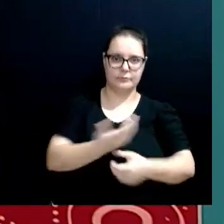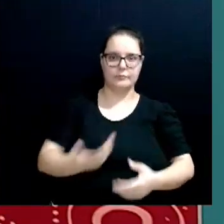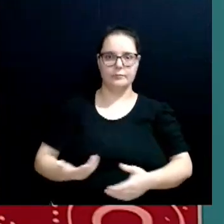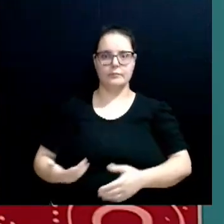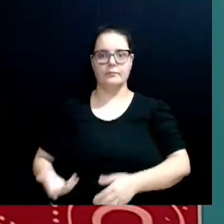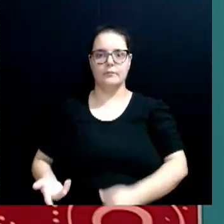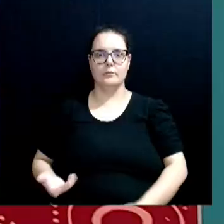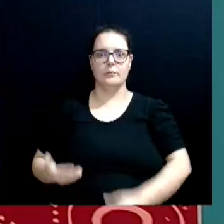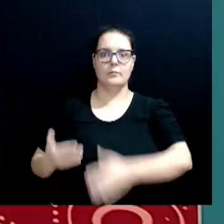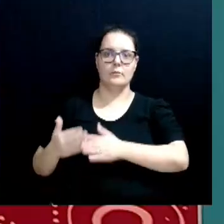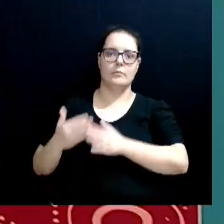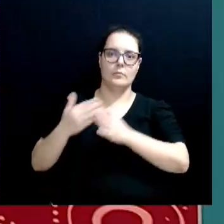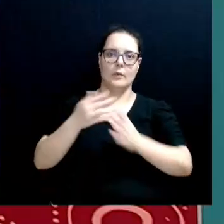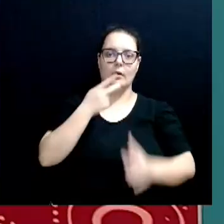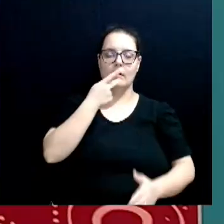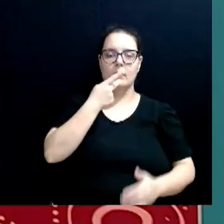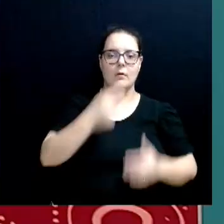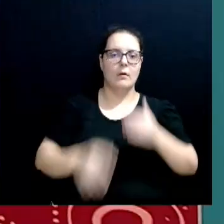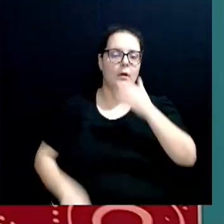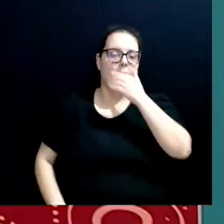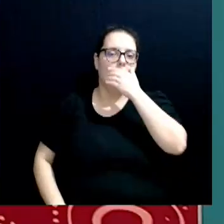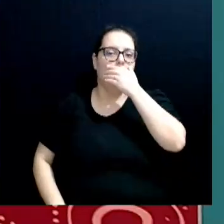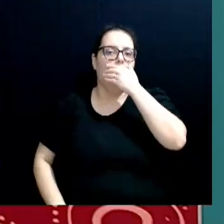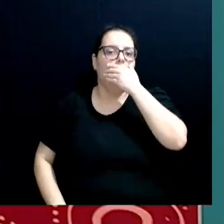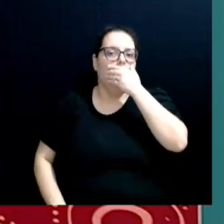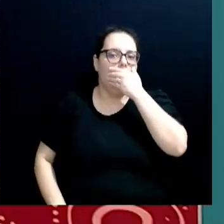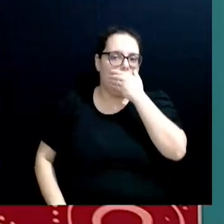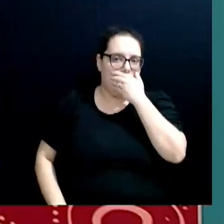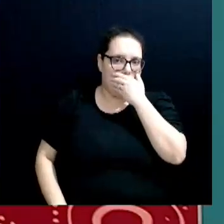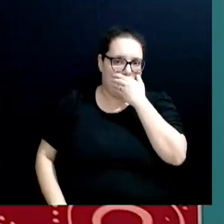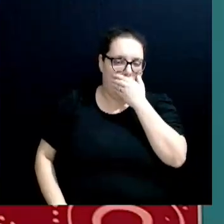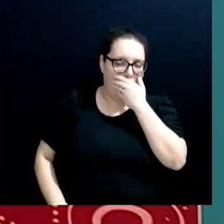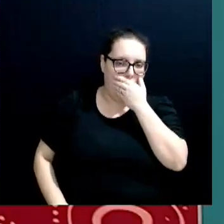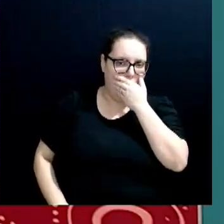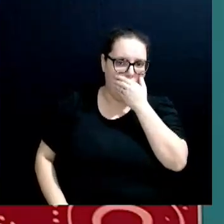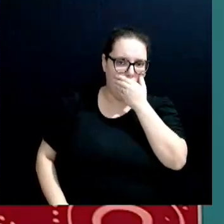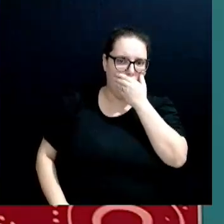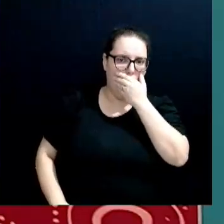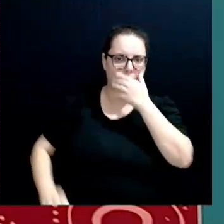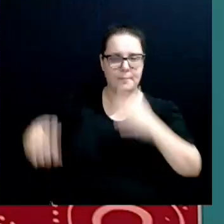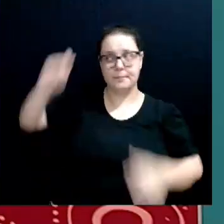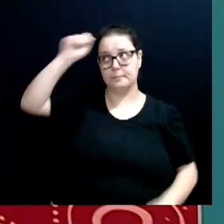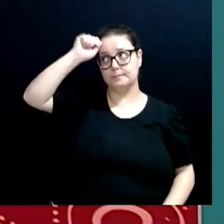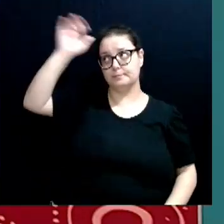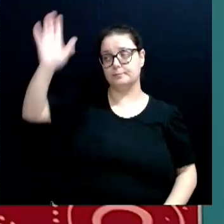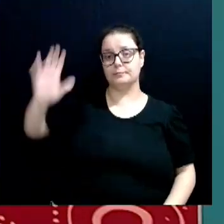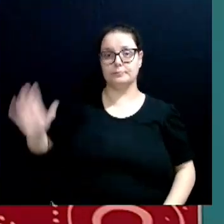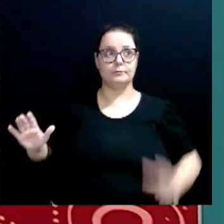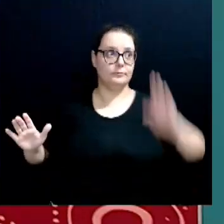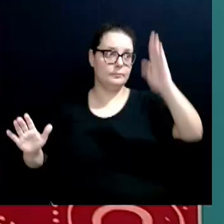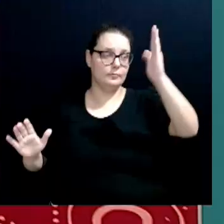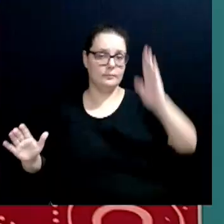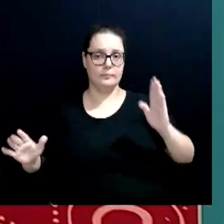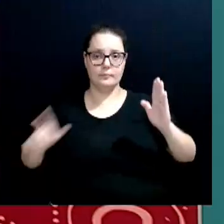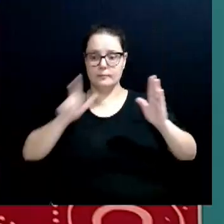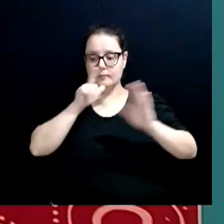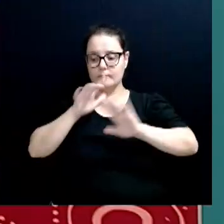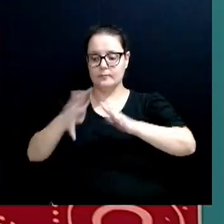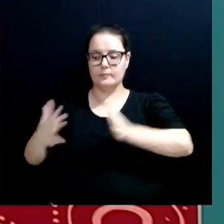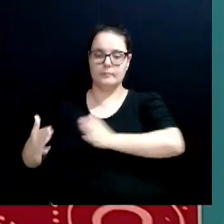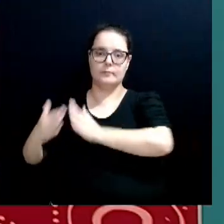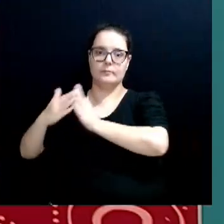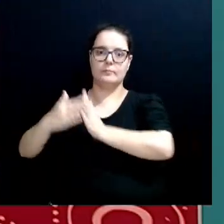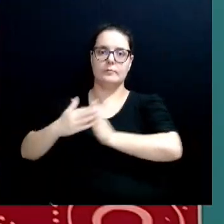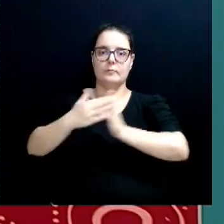estão falando essa travessia atlântica e todo o prejuízo, quantos milhões de negros e